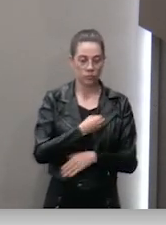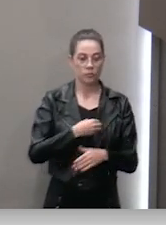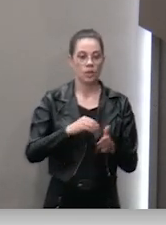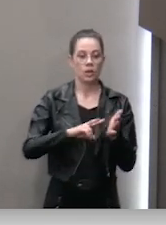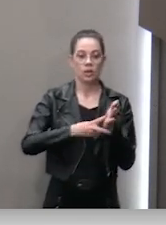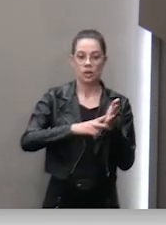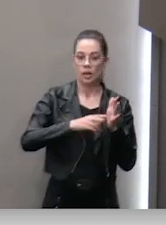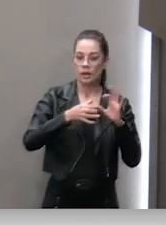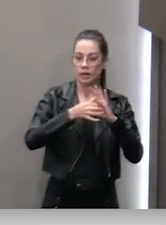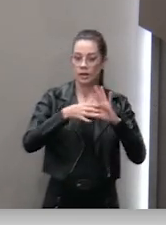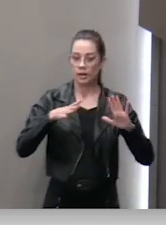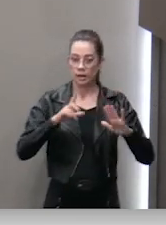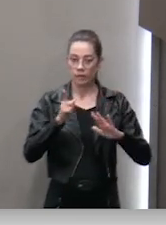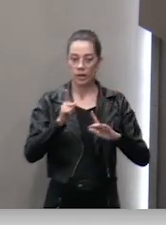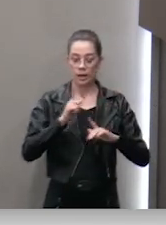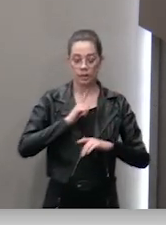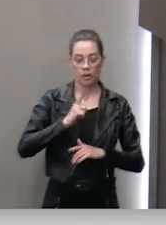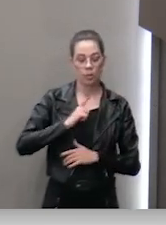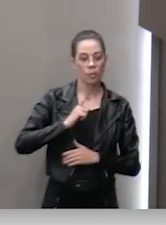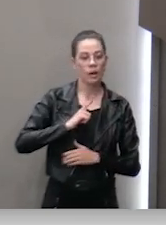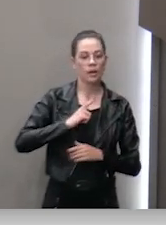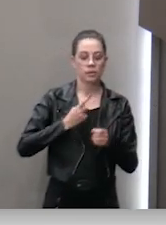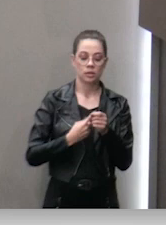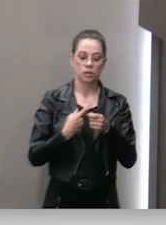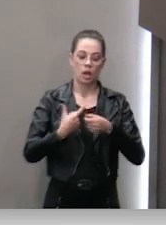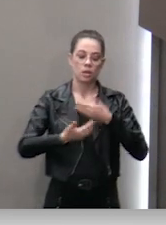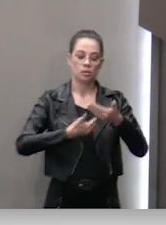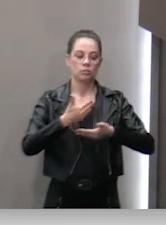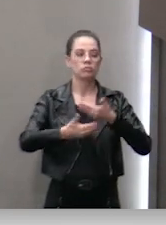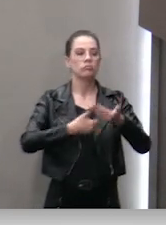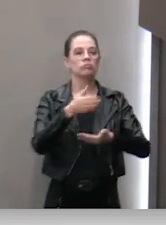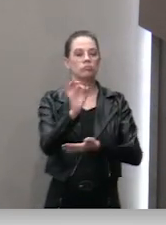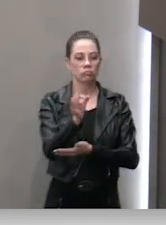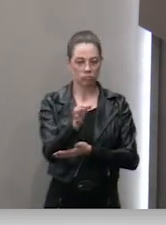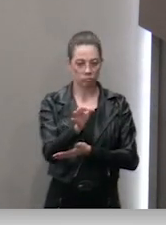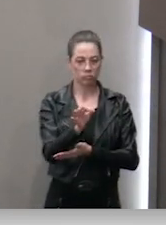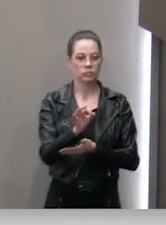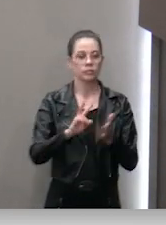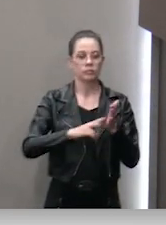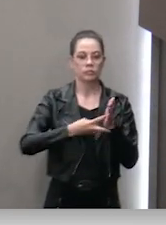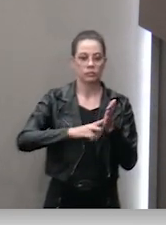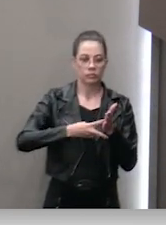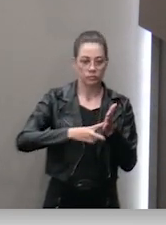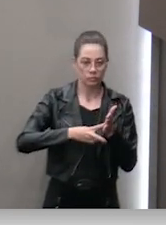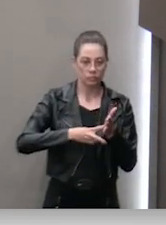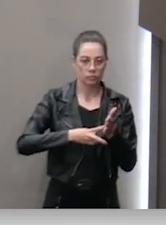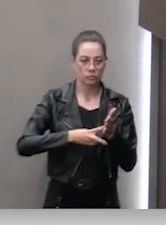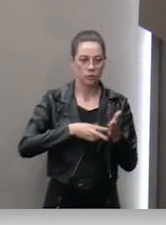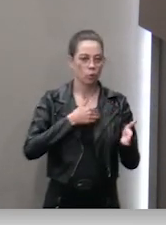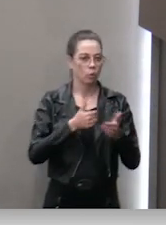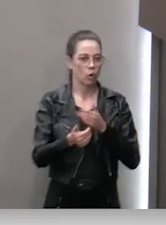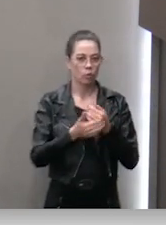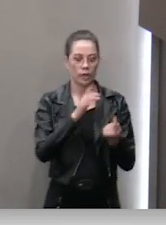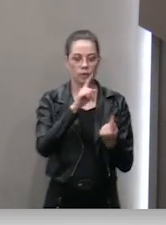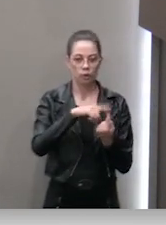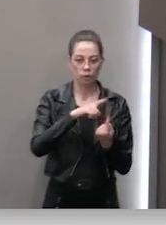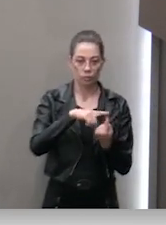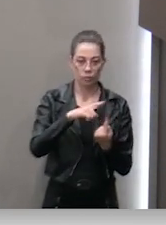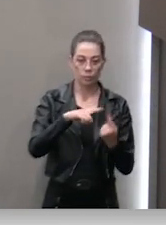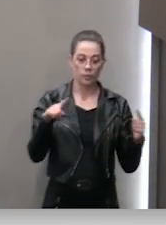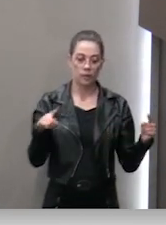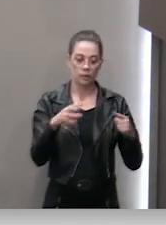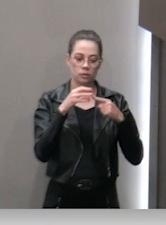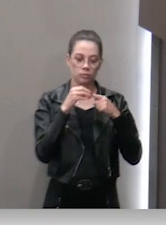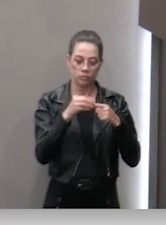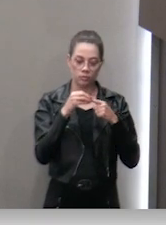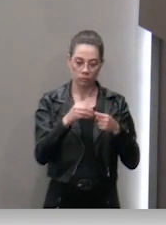é ter uma cidade que se desenvolve. E o sindicato seja ele qual for, mas